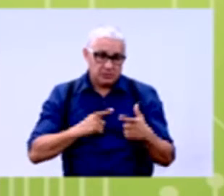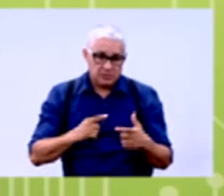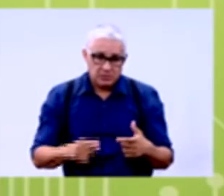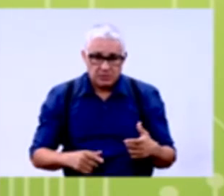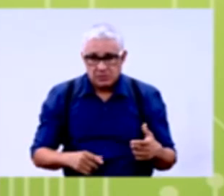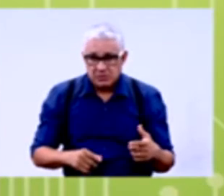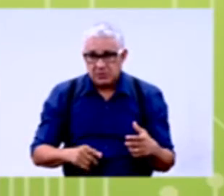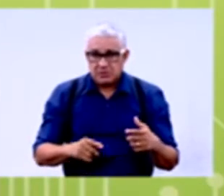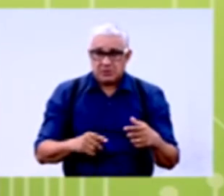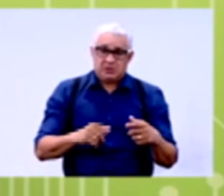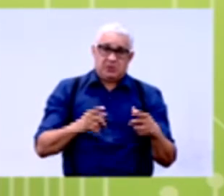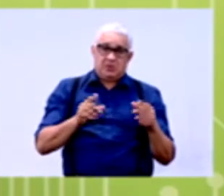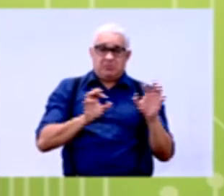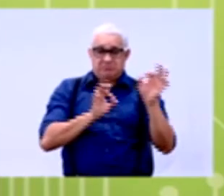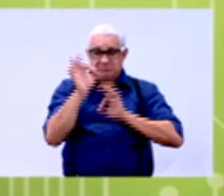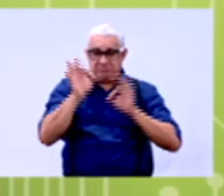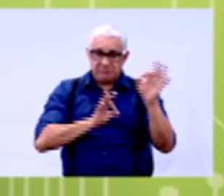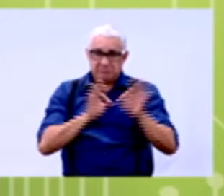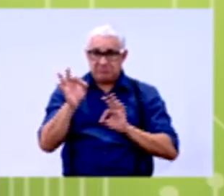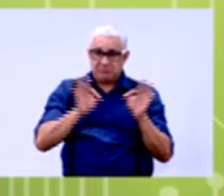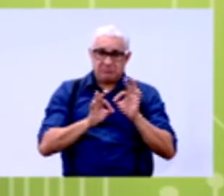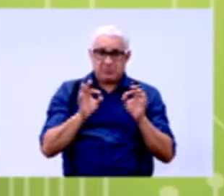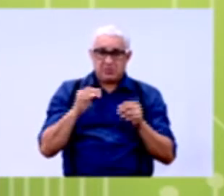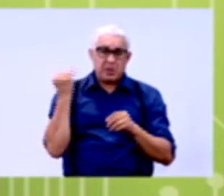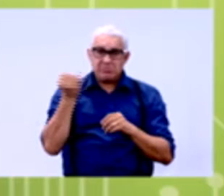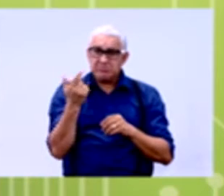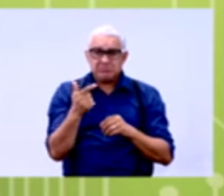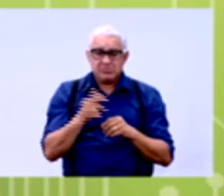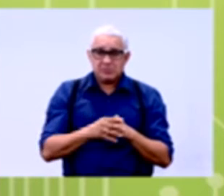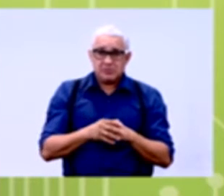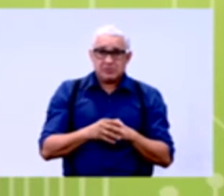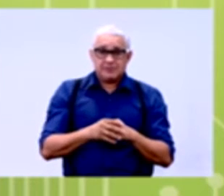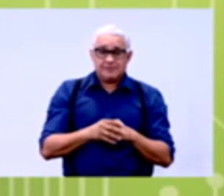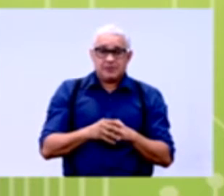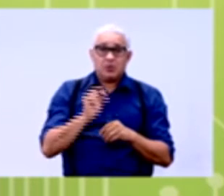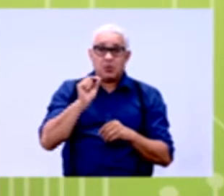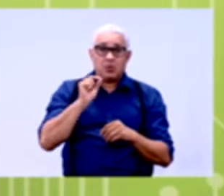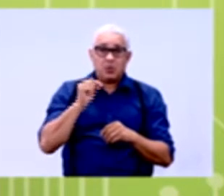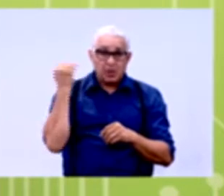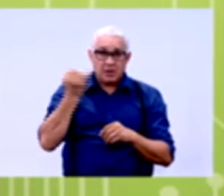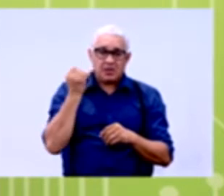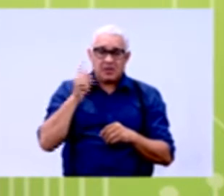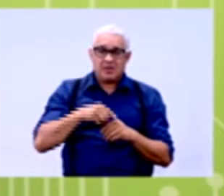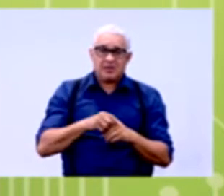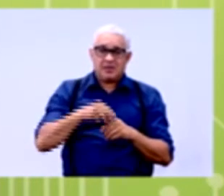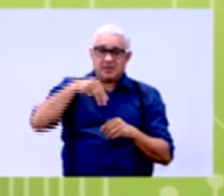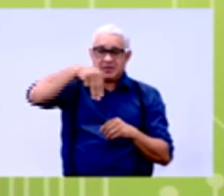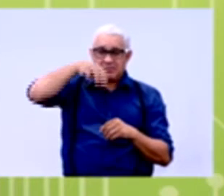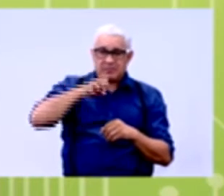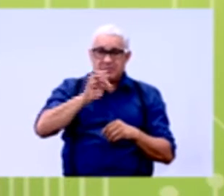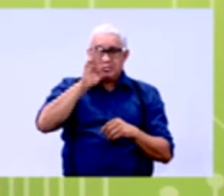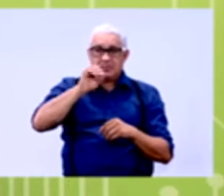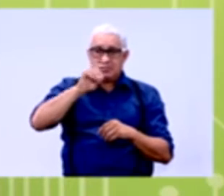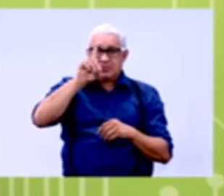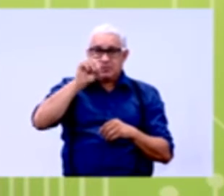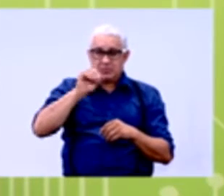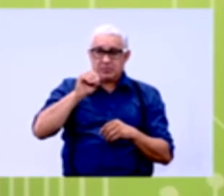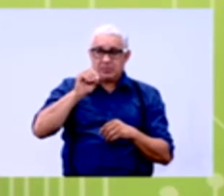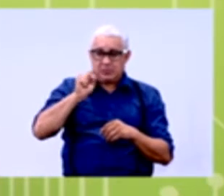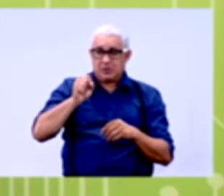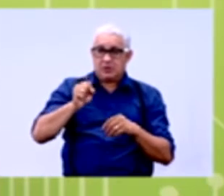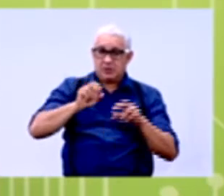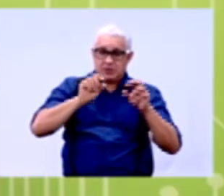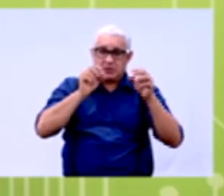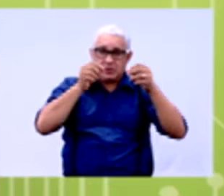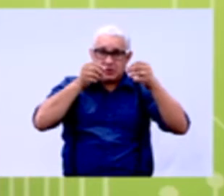sua construção não chega a ser tão relevante. O que interessa é que nós tenhamos com esses métodos bem identificados, tanto